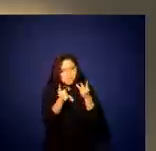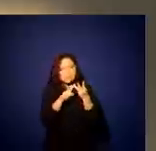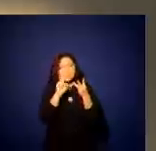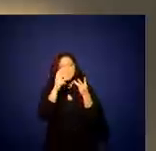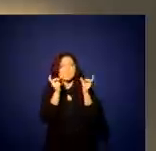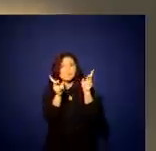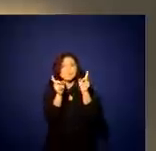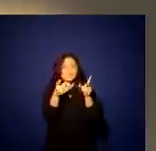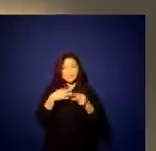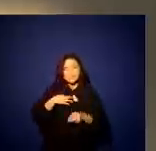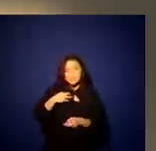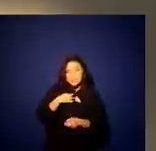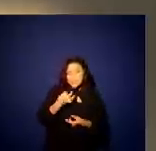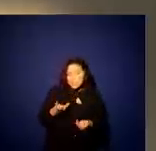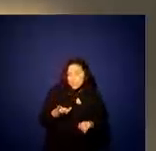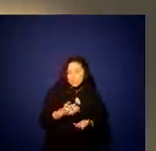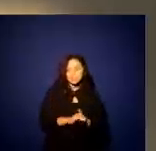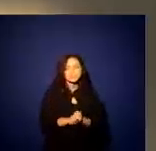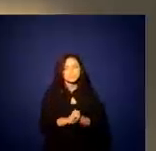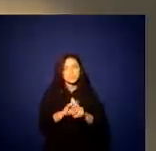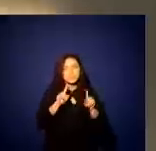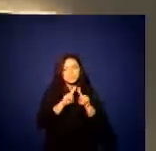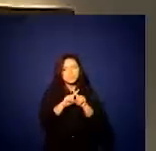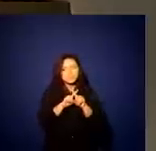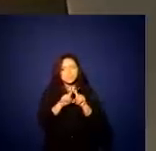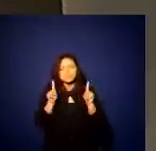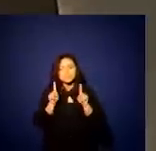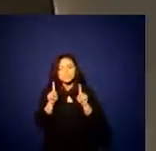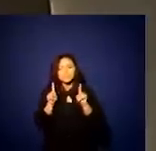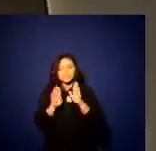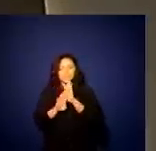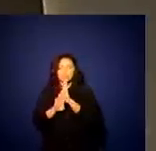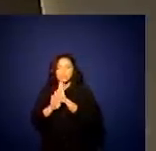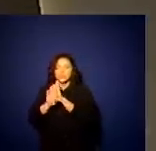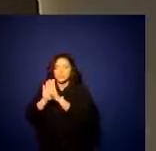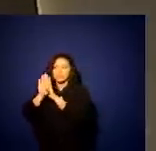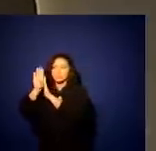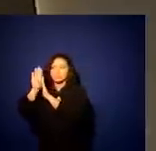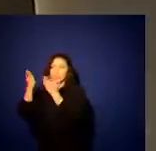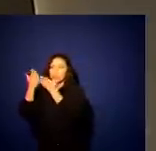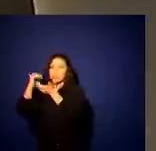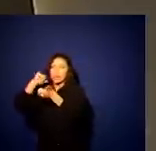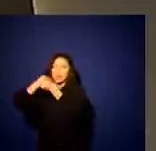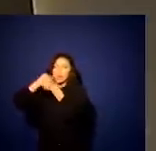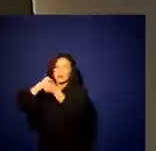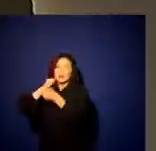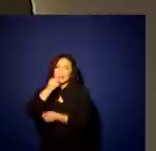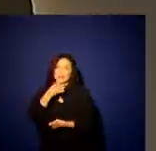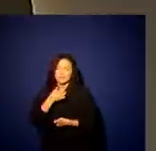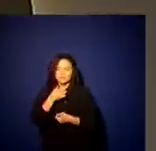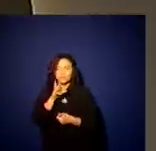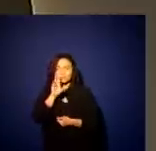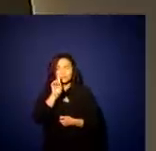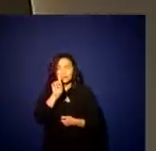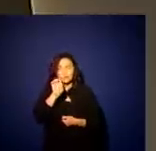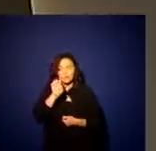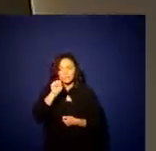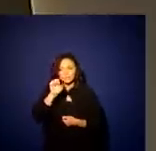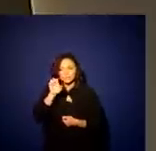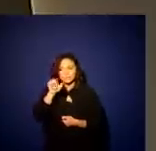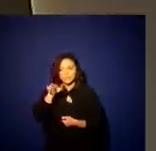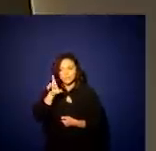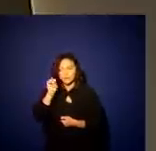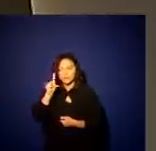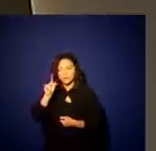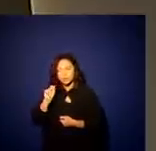varejo tá eu acho que a Sandra fica na parte alta com qualidade essa questão do Desenrola e para fiscal